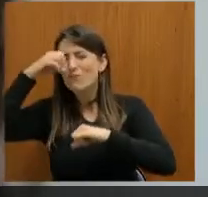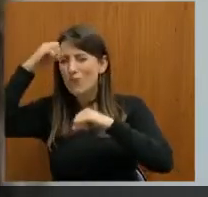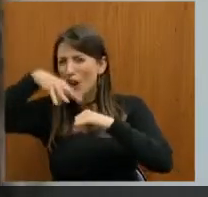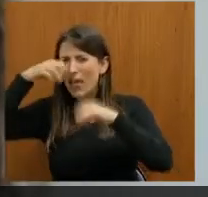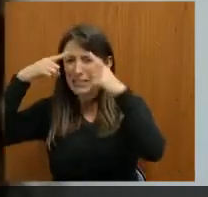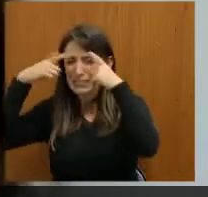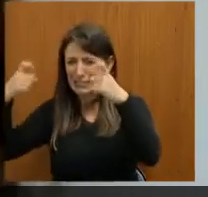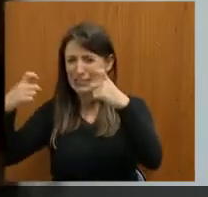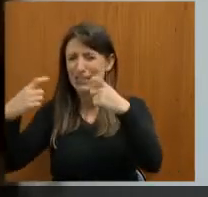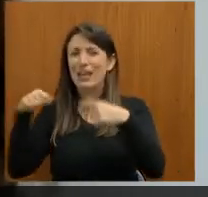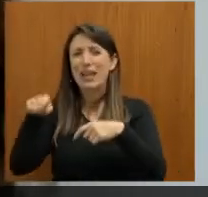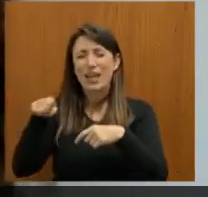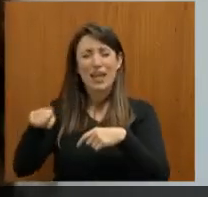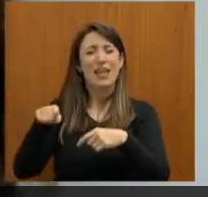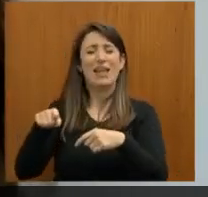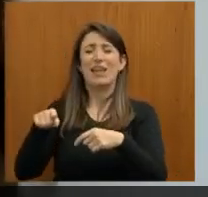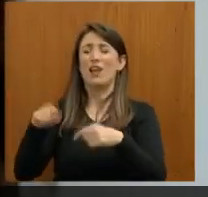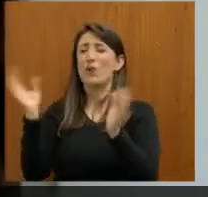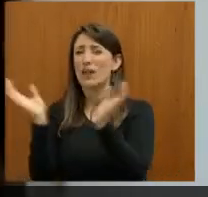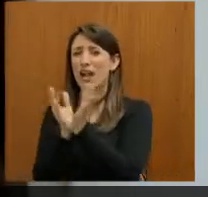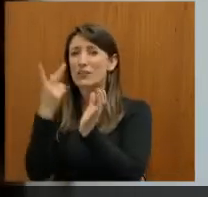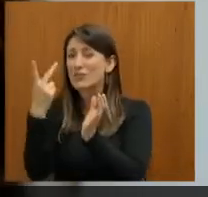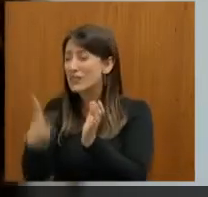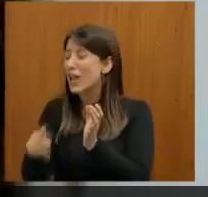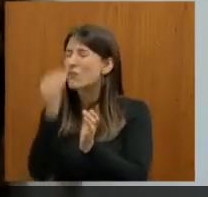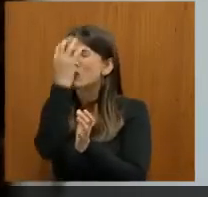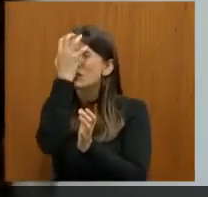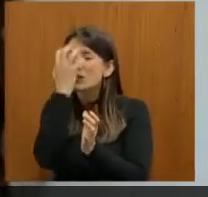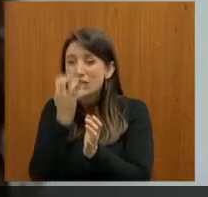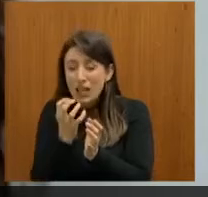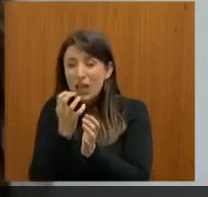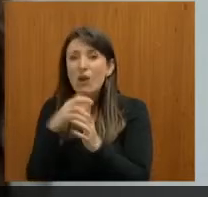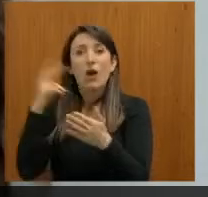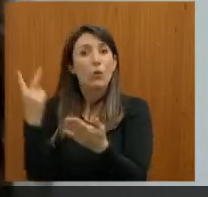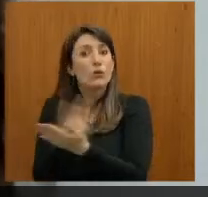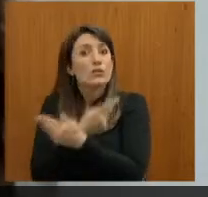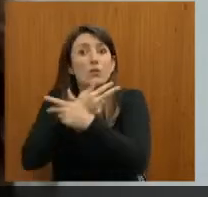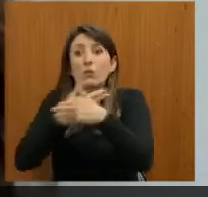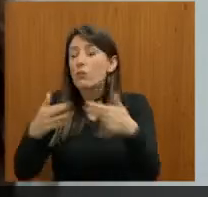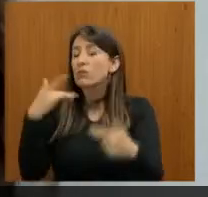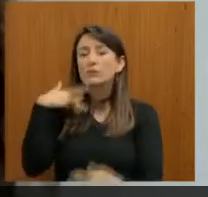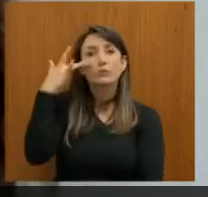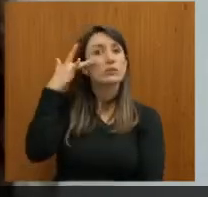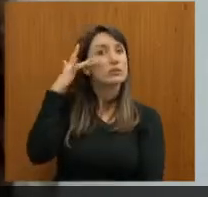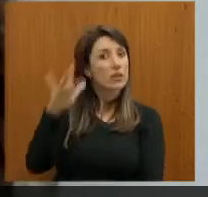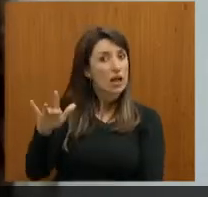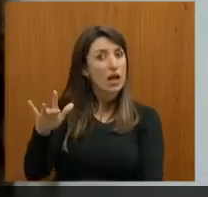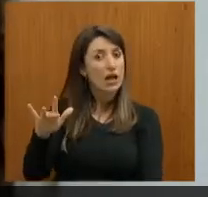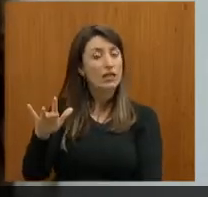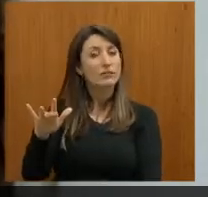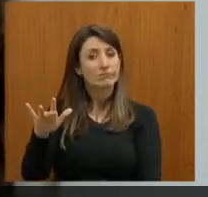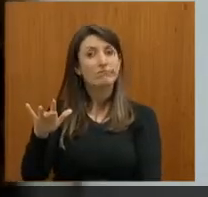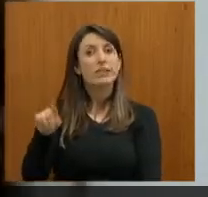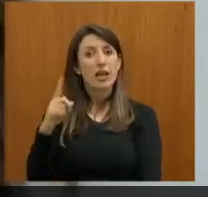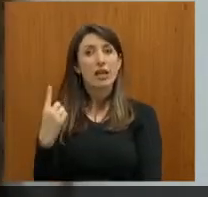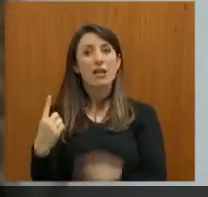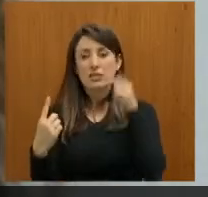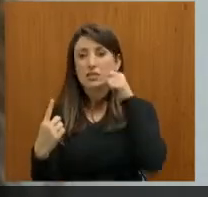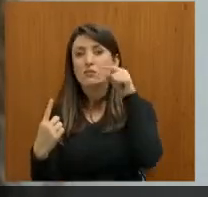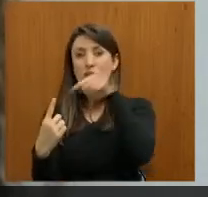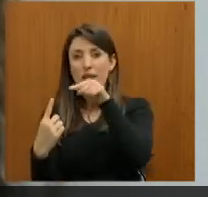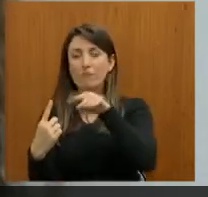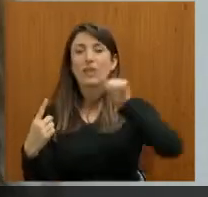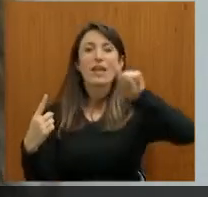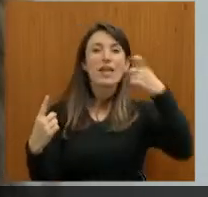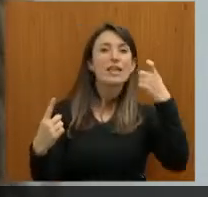sério e tem acontecido coisas muito estranho bom né onde o ex-marido